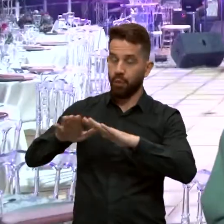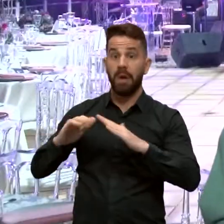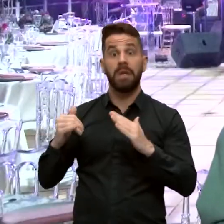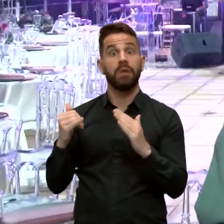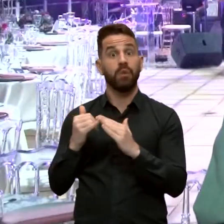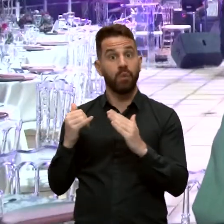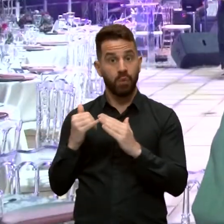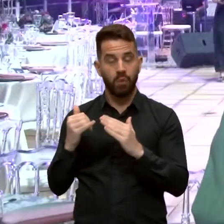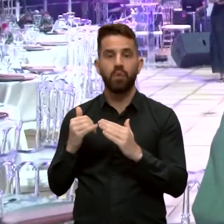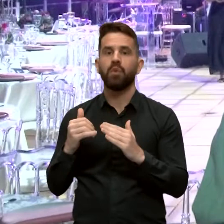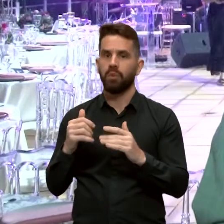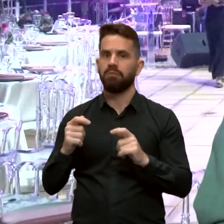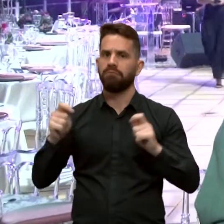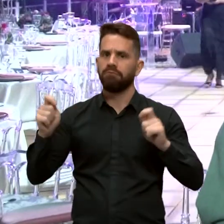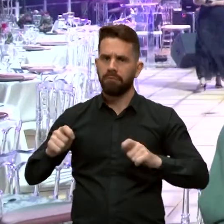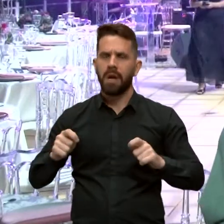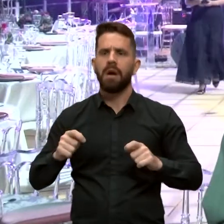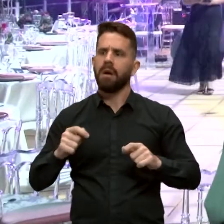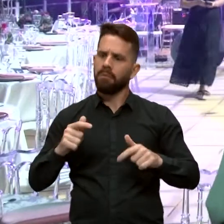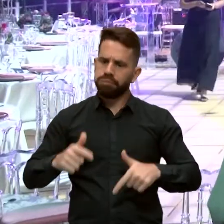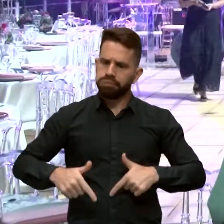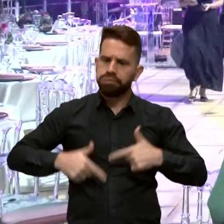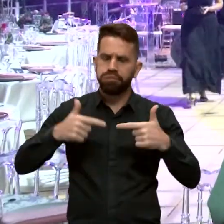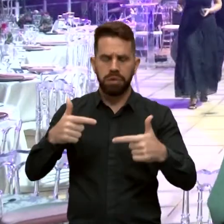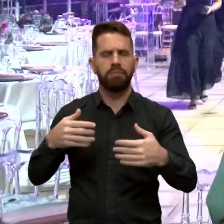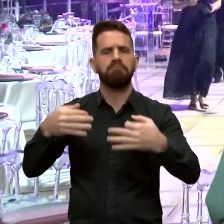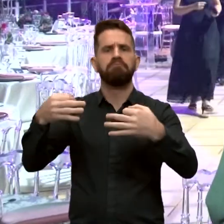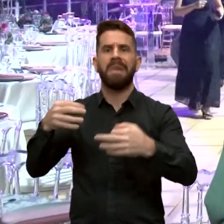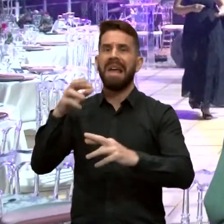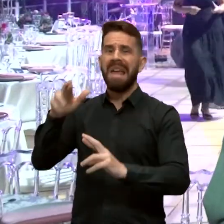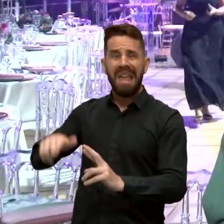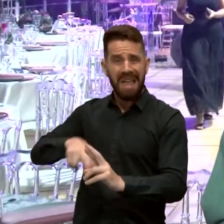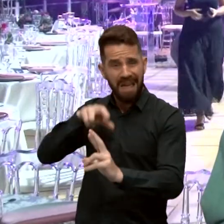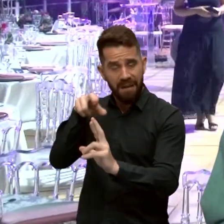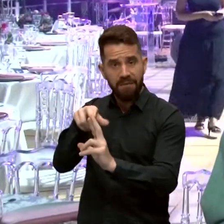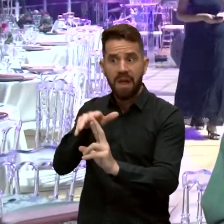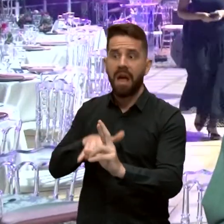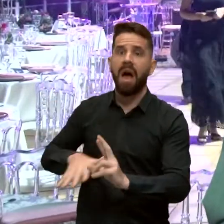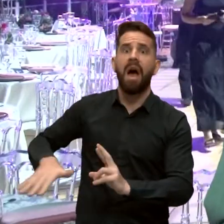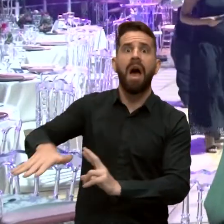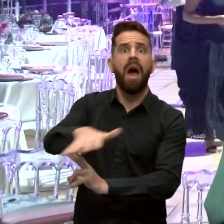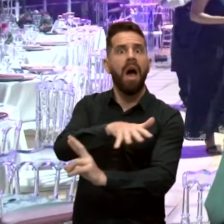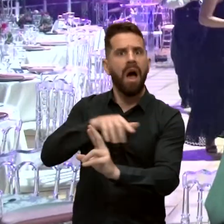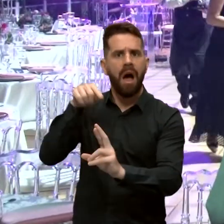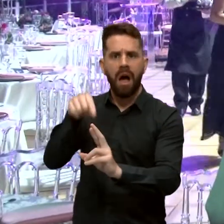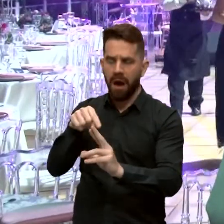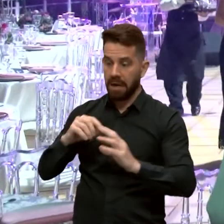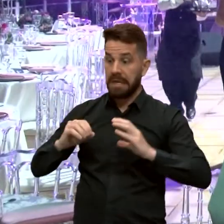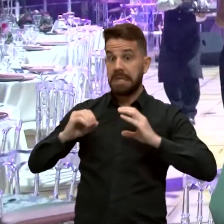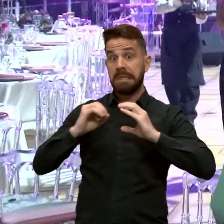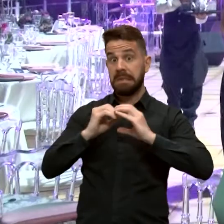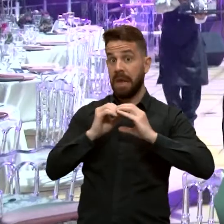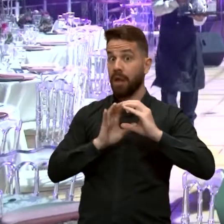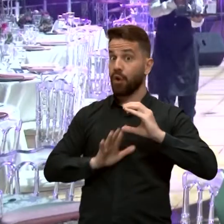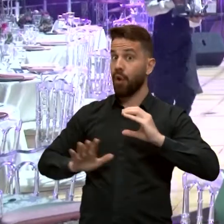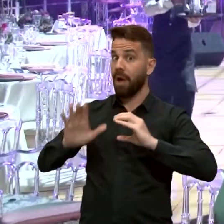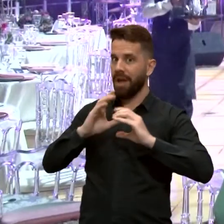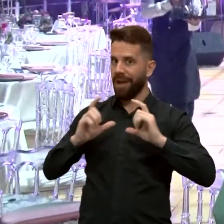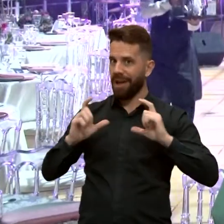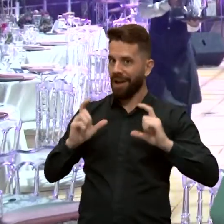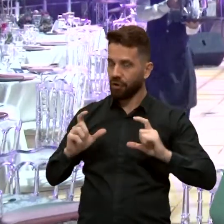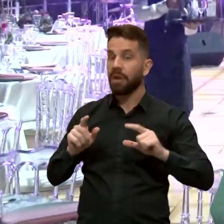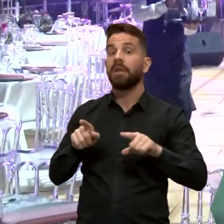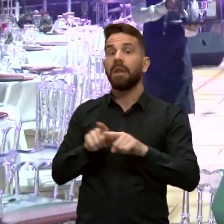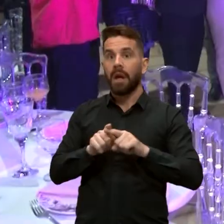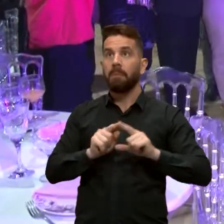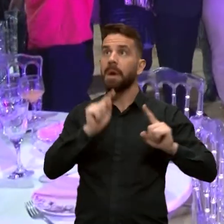está criando as condições para ser uma referência nesse campo para a região centro-oeste e expandir para além